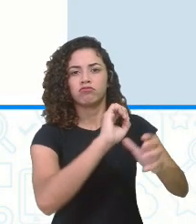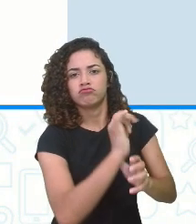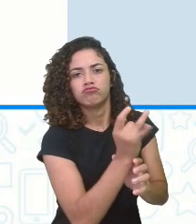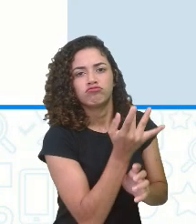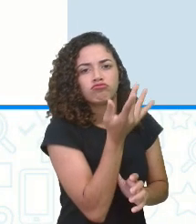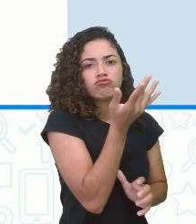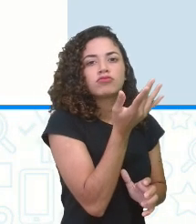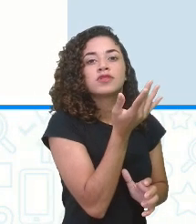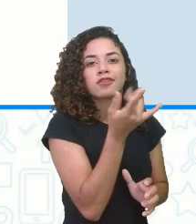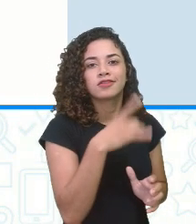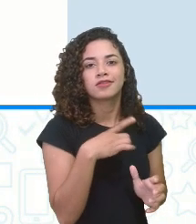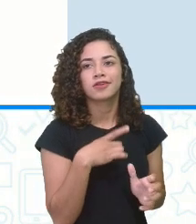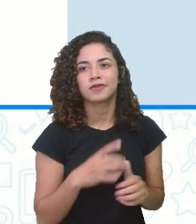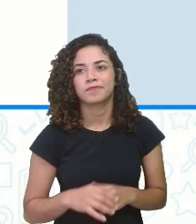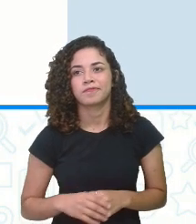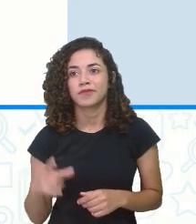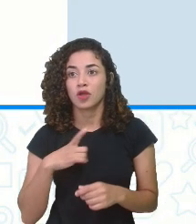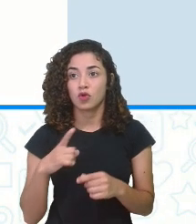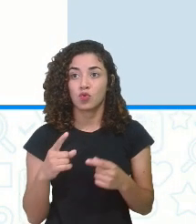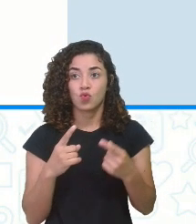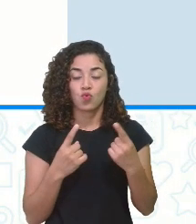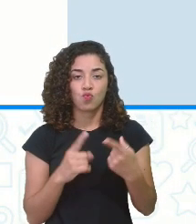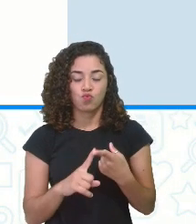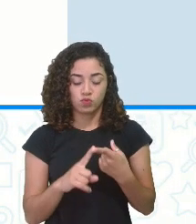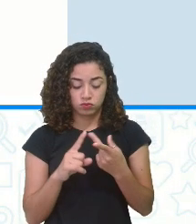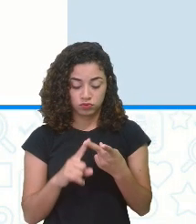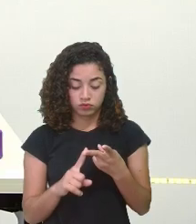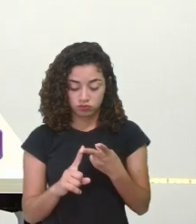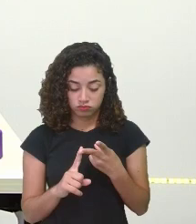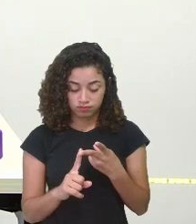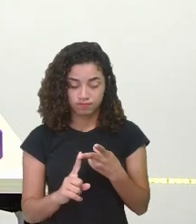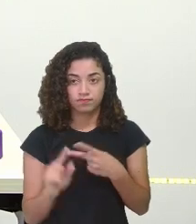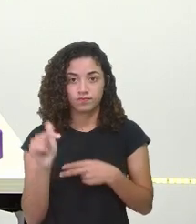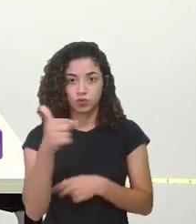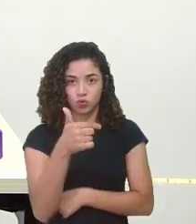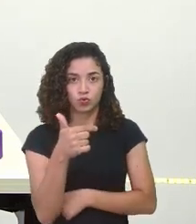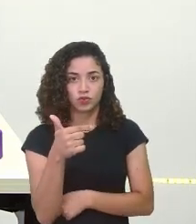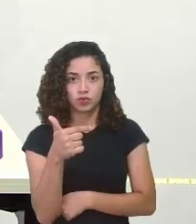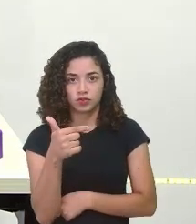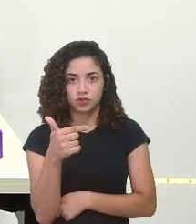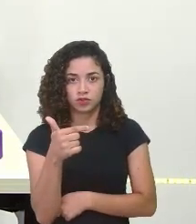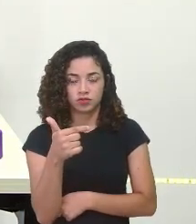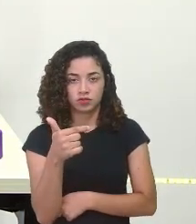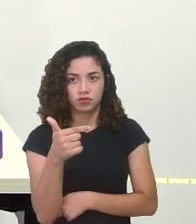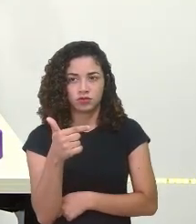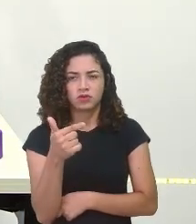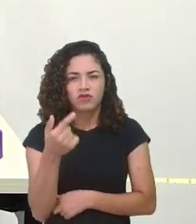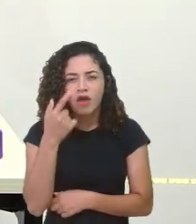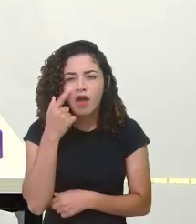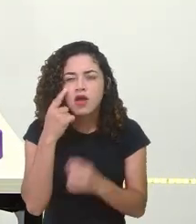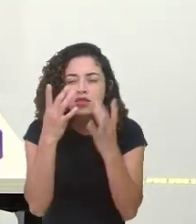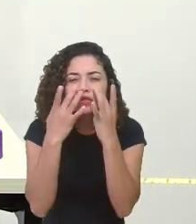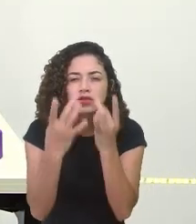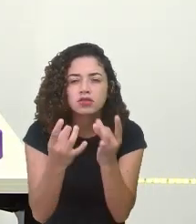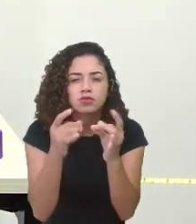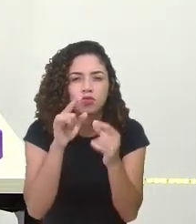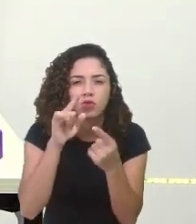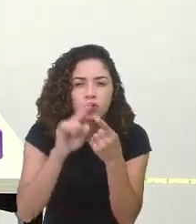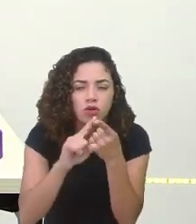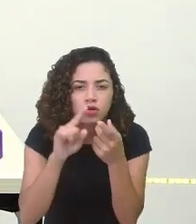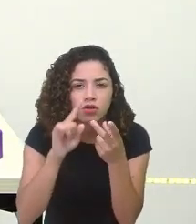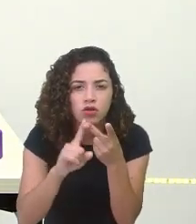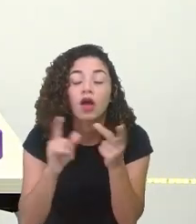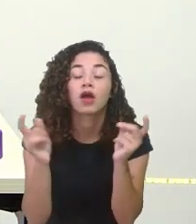cena? Eu tenho 2. Chega bem pertinho aí da tela para contar. E